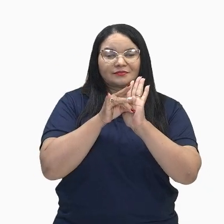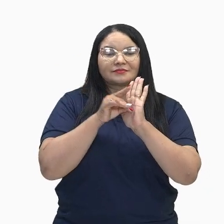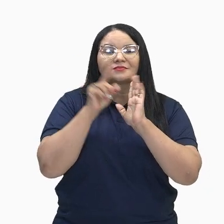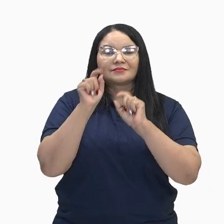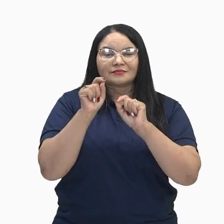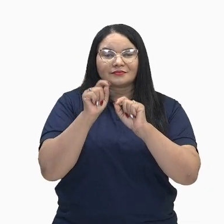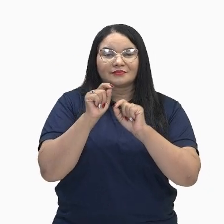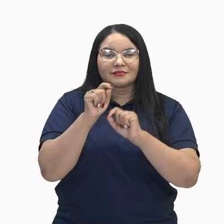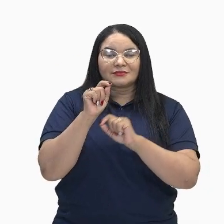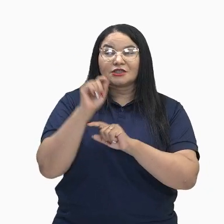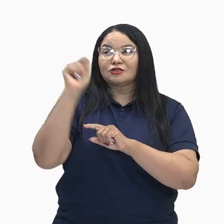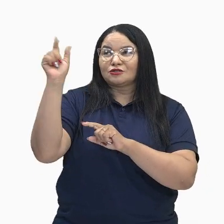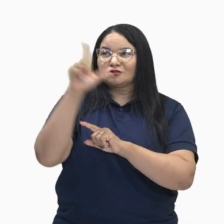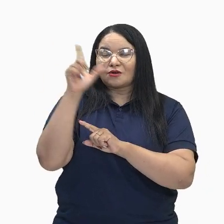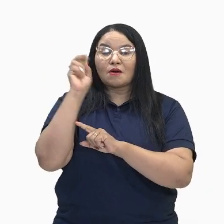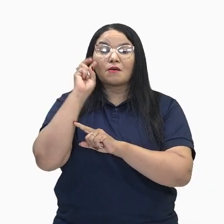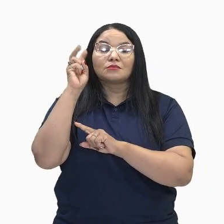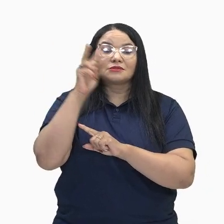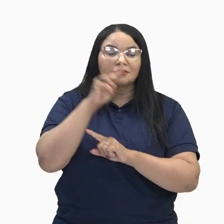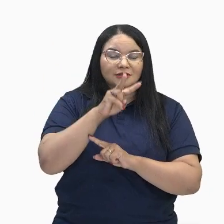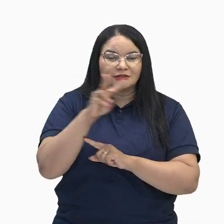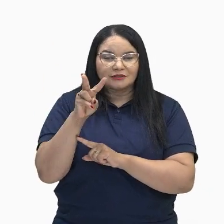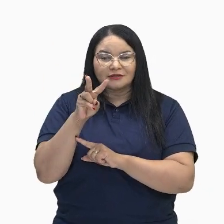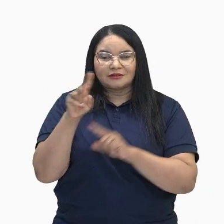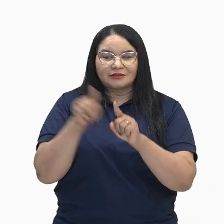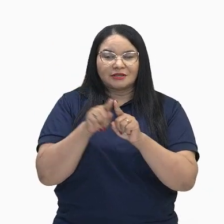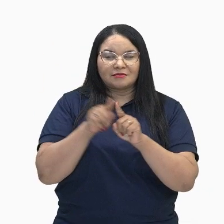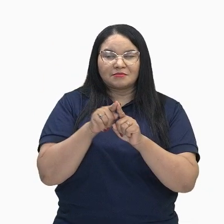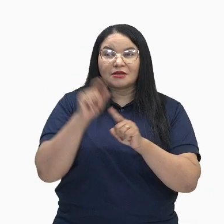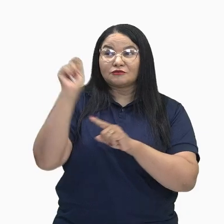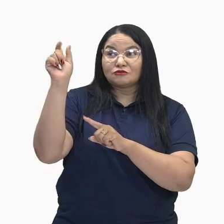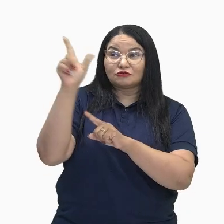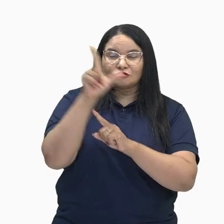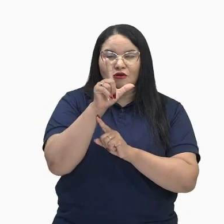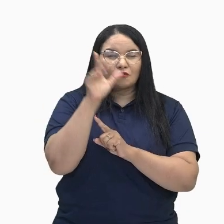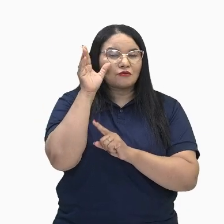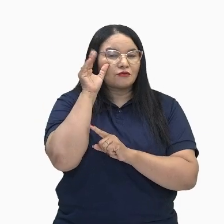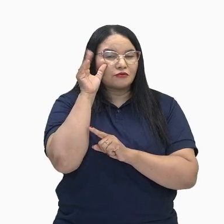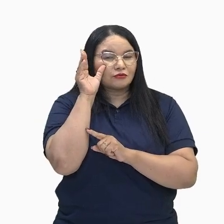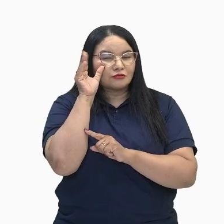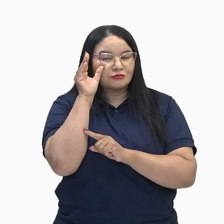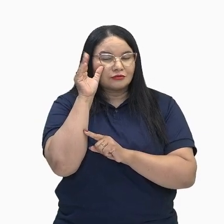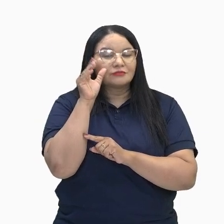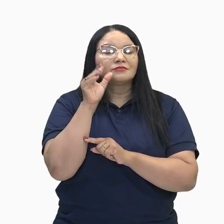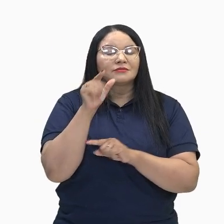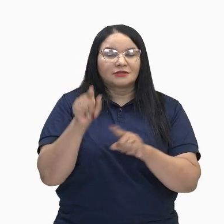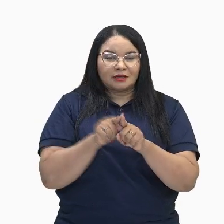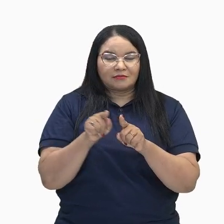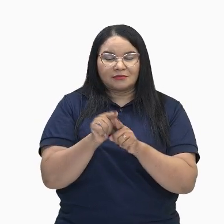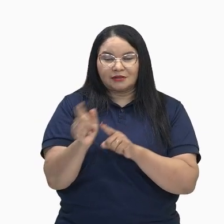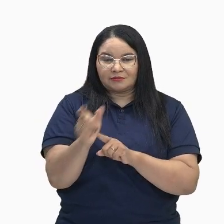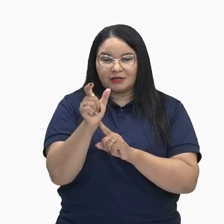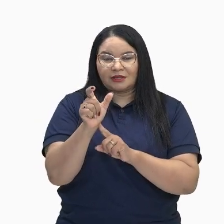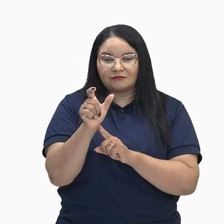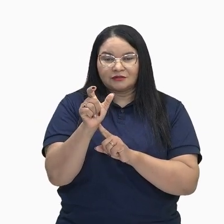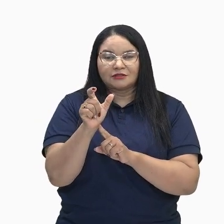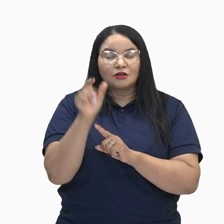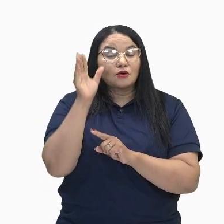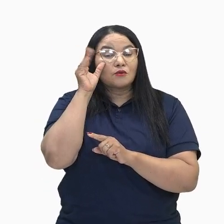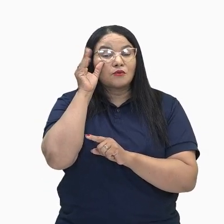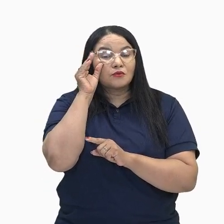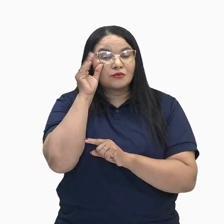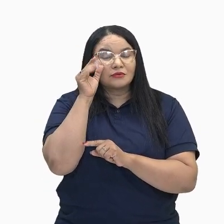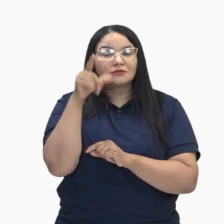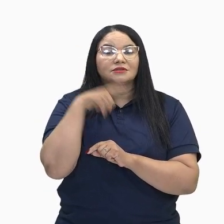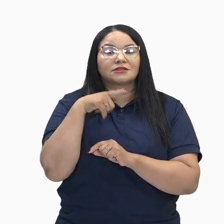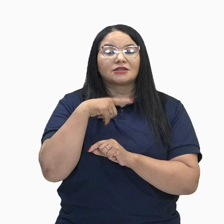observava. E também o sol curioso, né, a palavra curioso aí também, quem tem